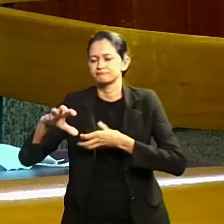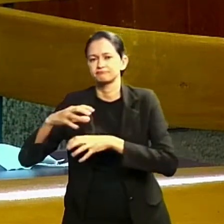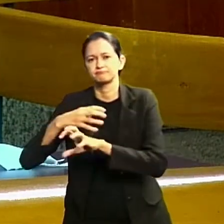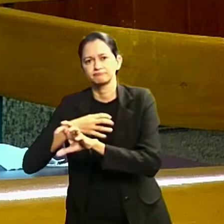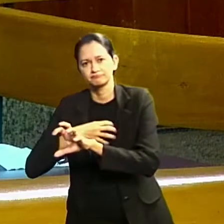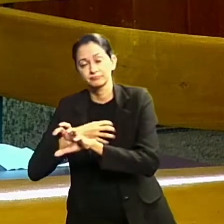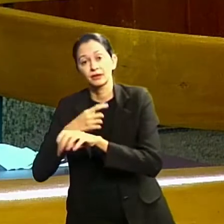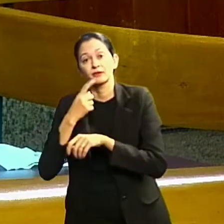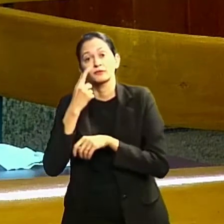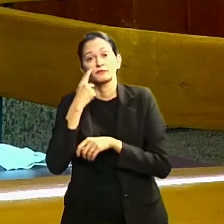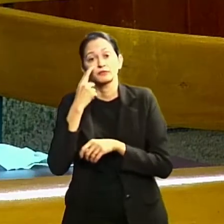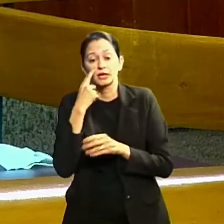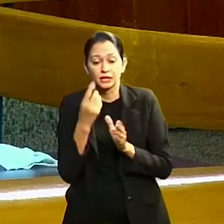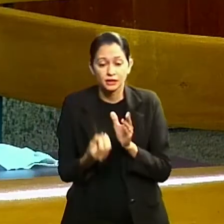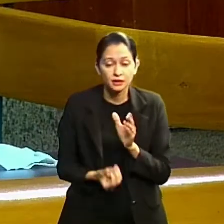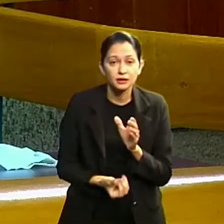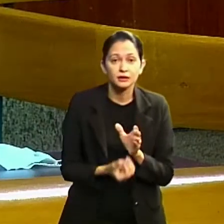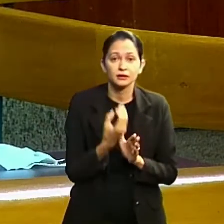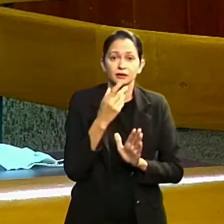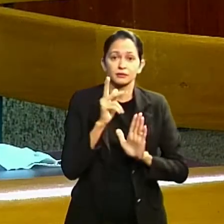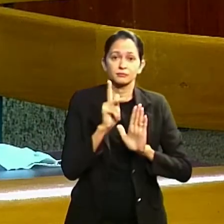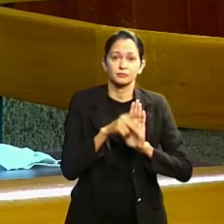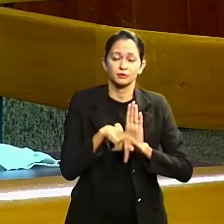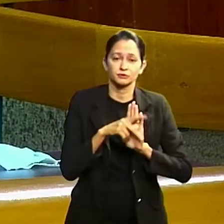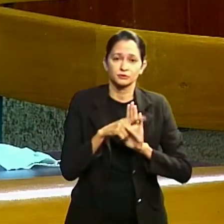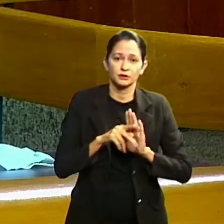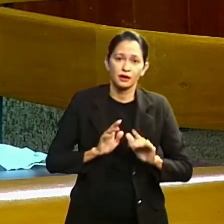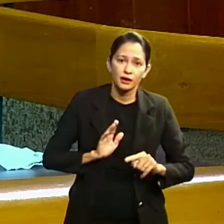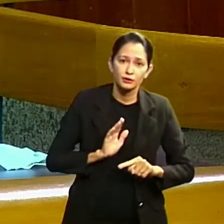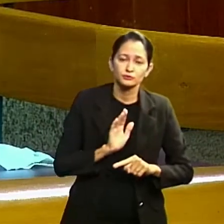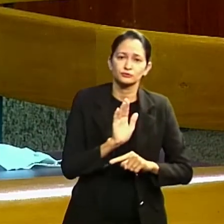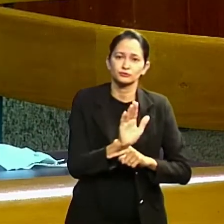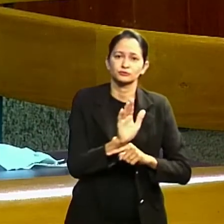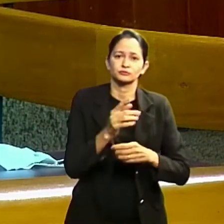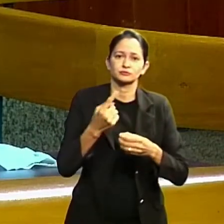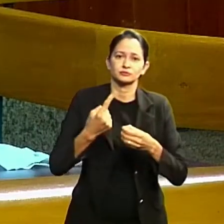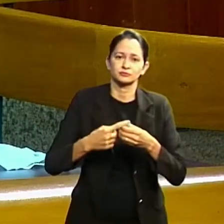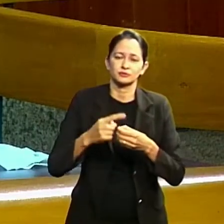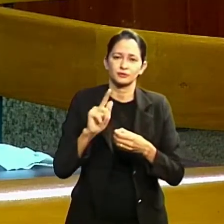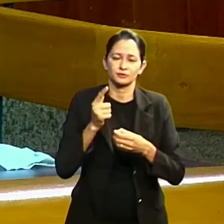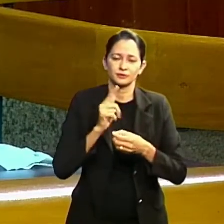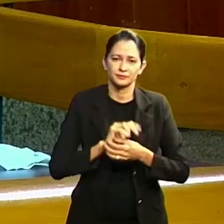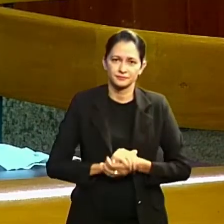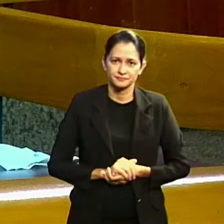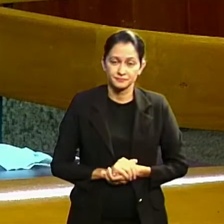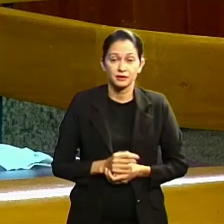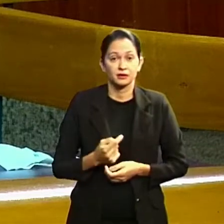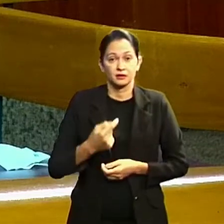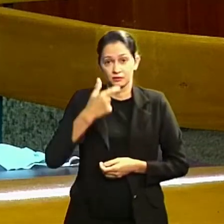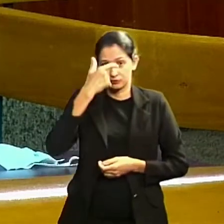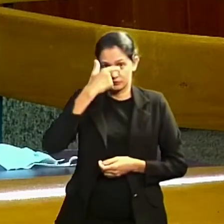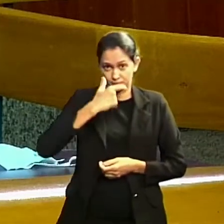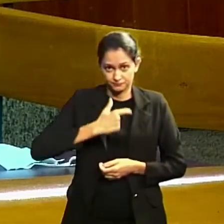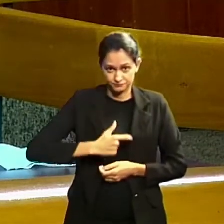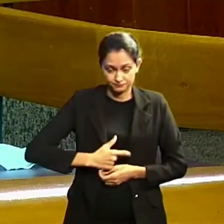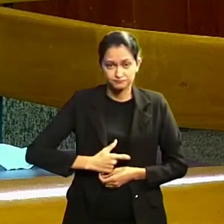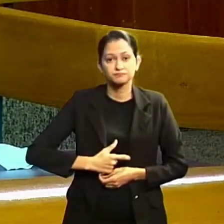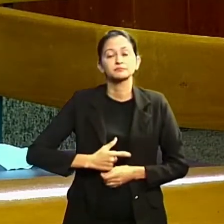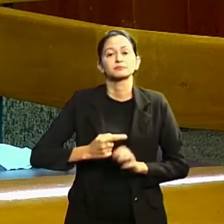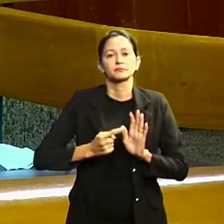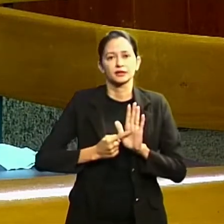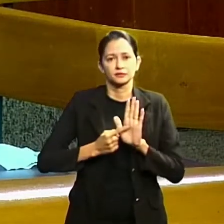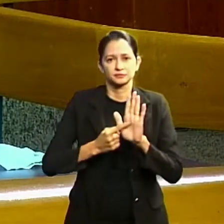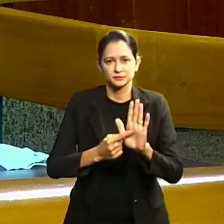criar projetos que beneficiem a cidade de Goiânia. Eu, vereador Leandro Sena, apresentei